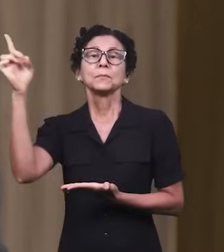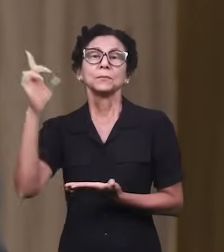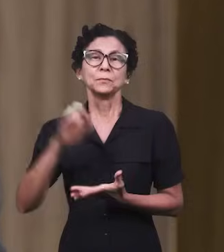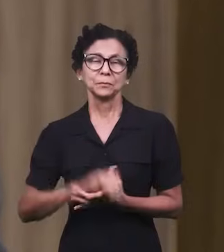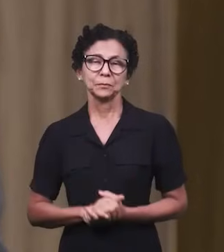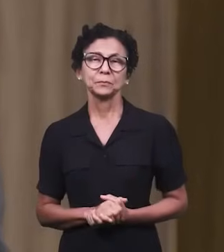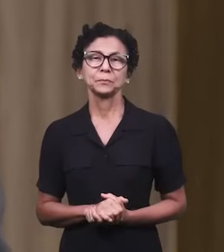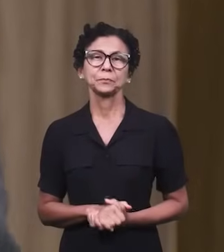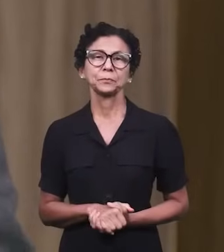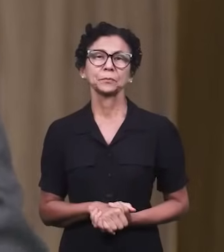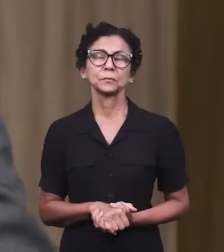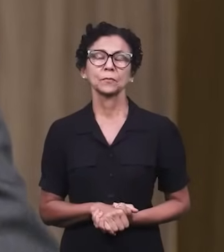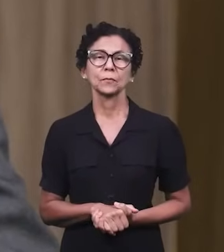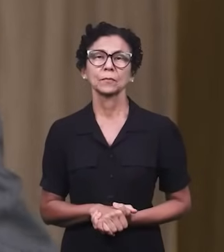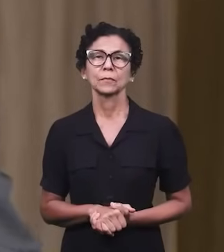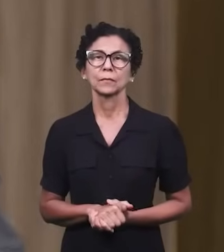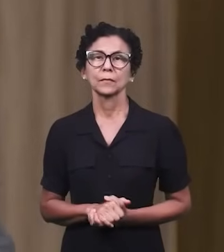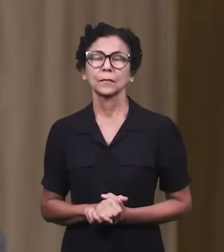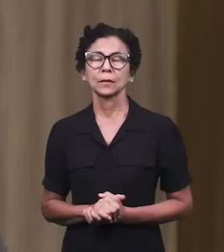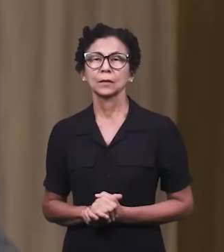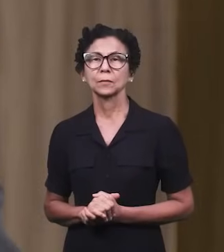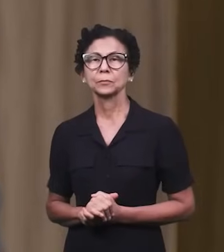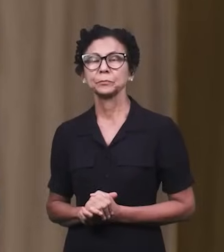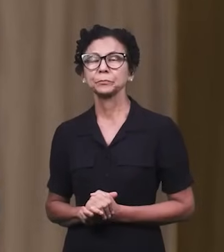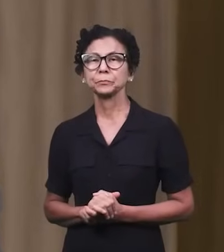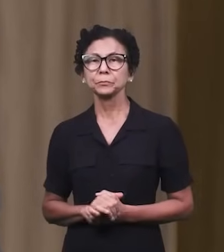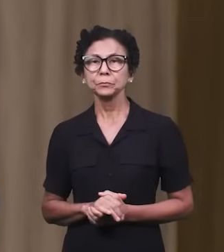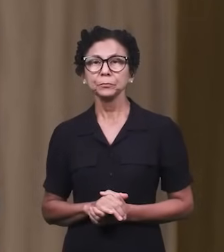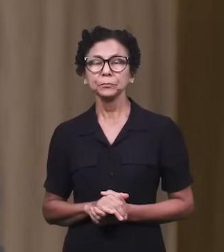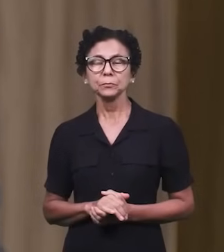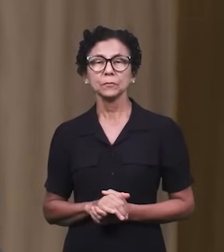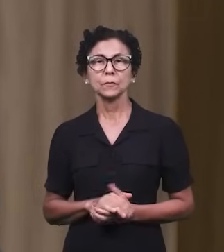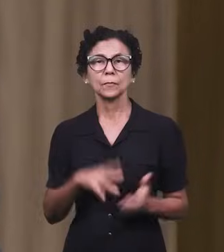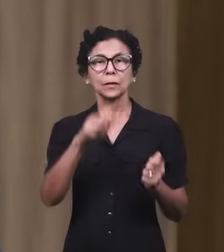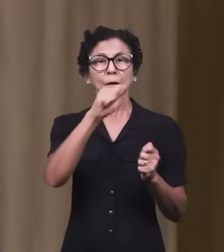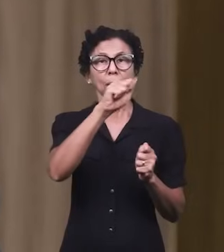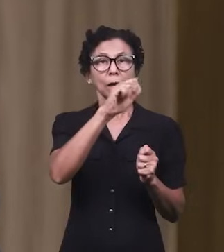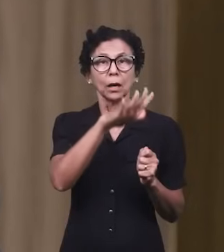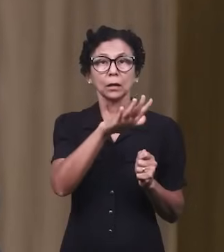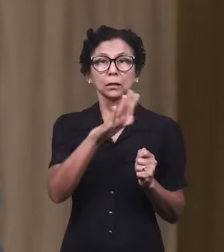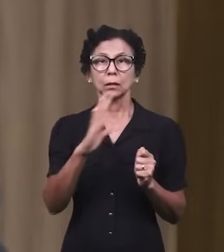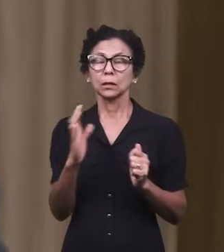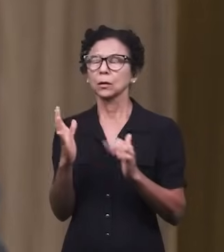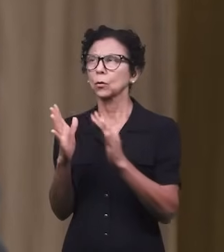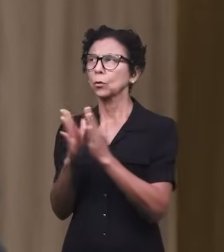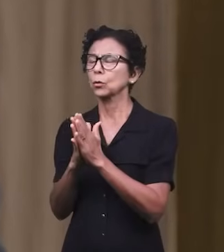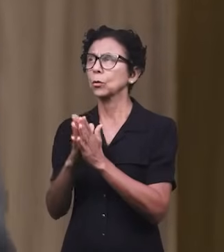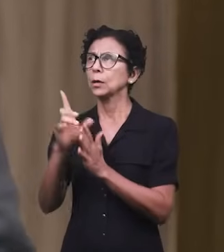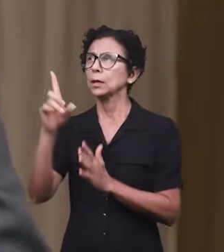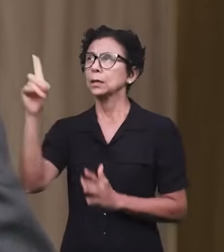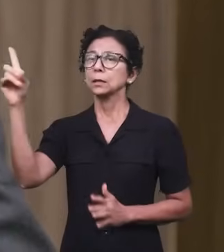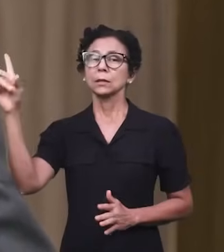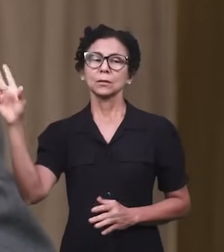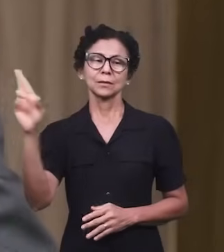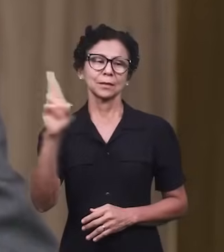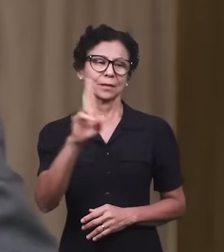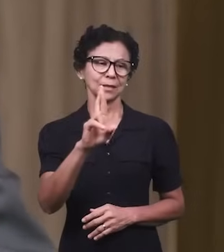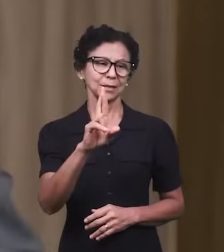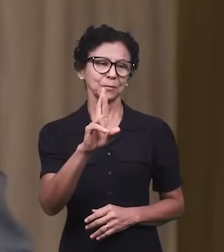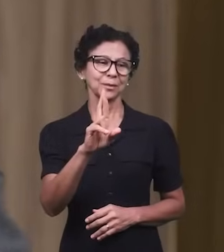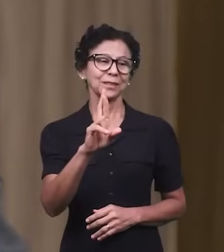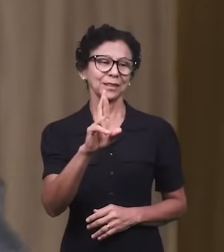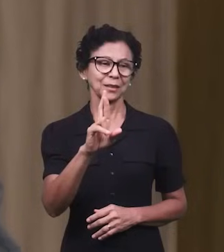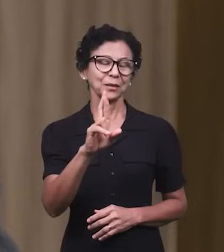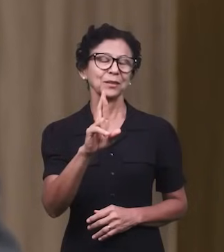né, ouviu a oração e atendeu o pedido dela, Marcelo falou, né, um filho